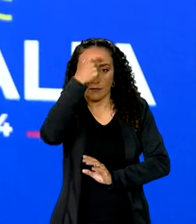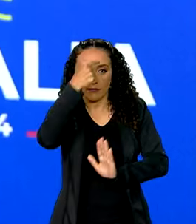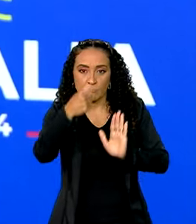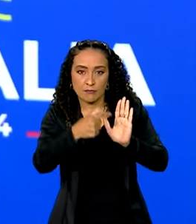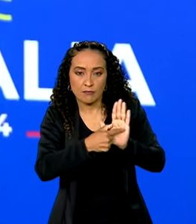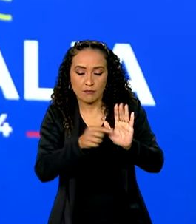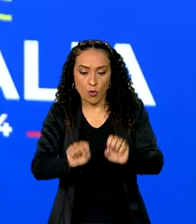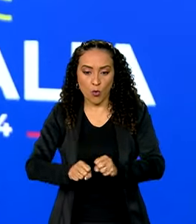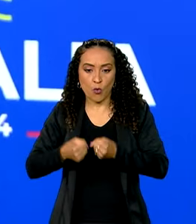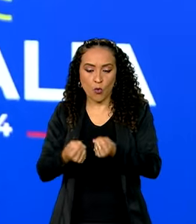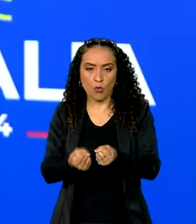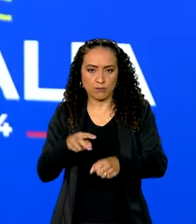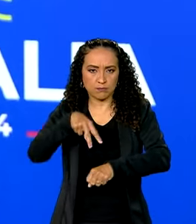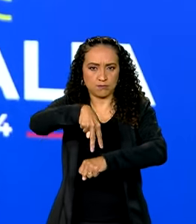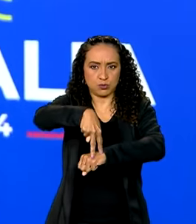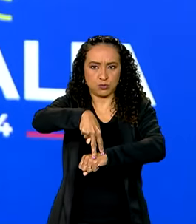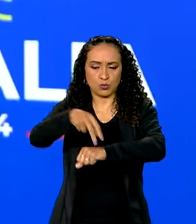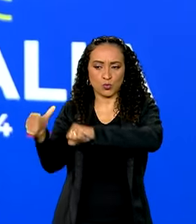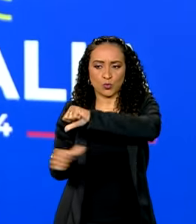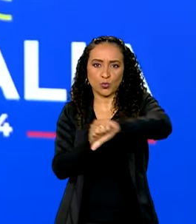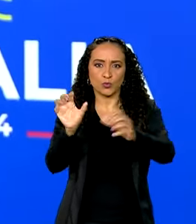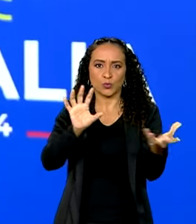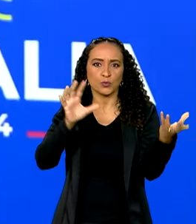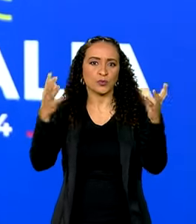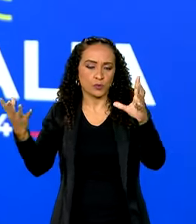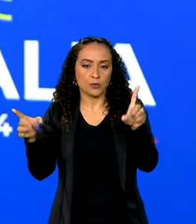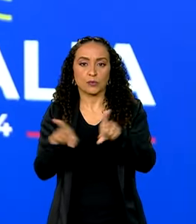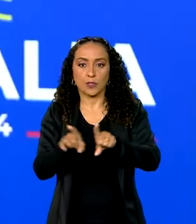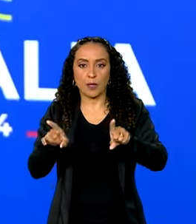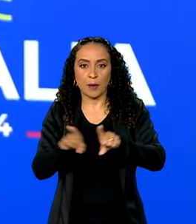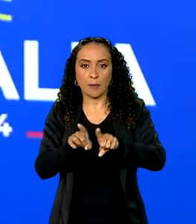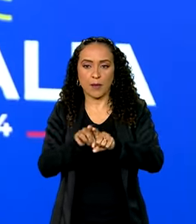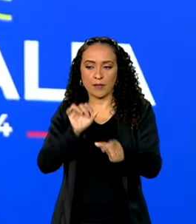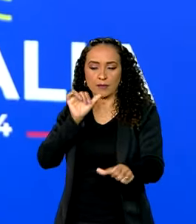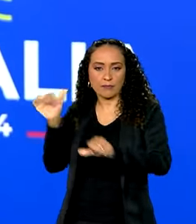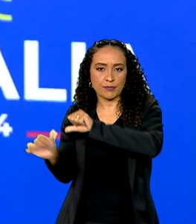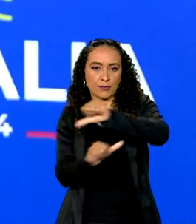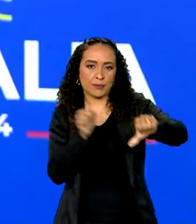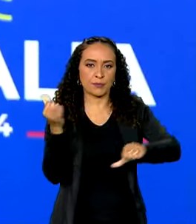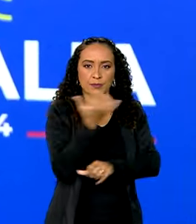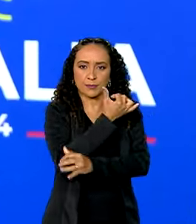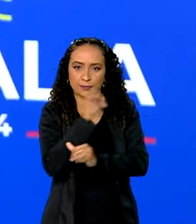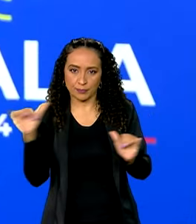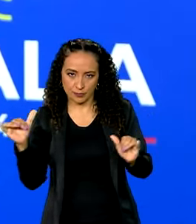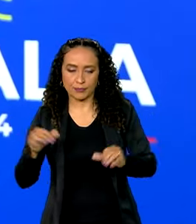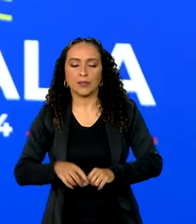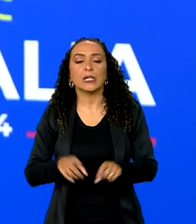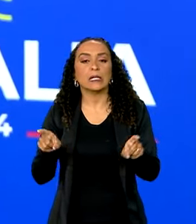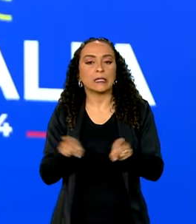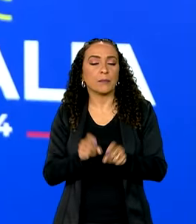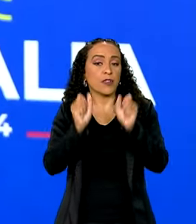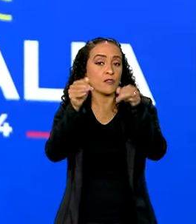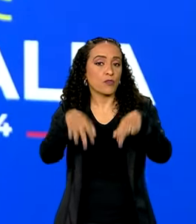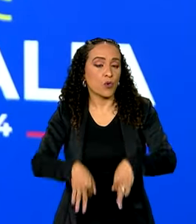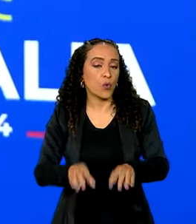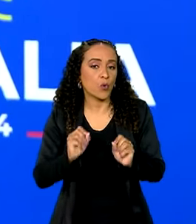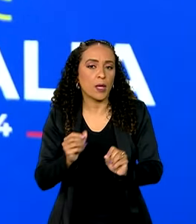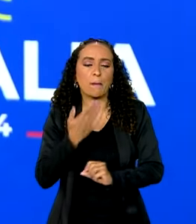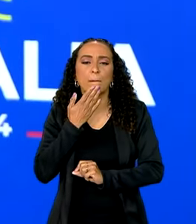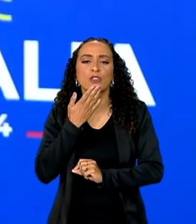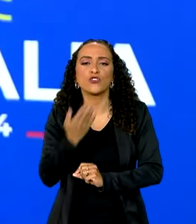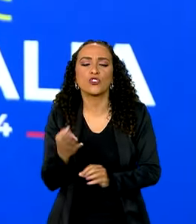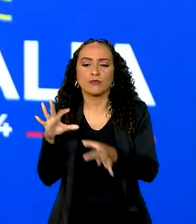o enfrentamento às mudanças climáticas e à transição energética. E finalizou